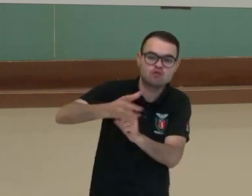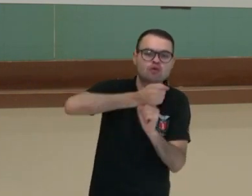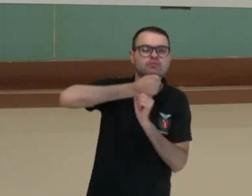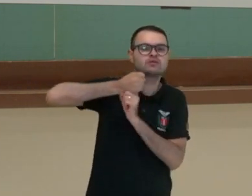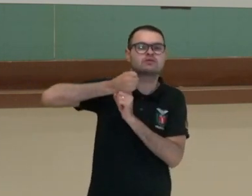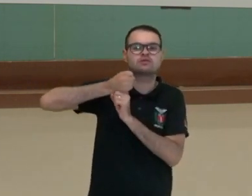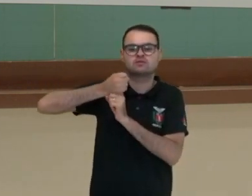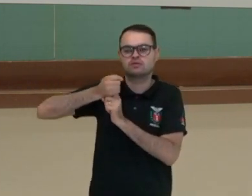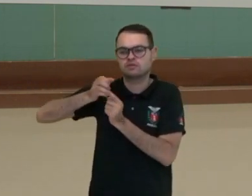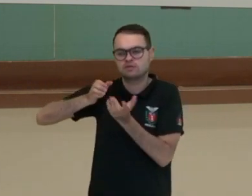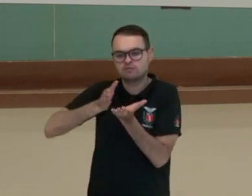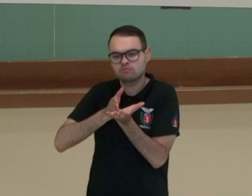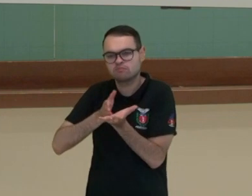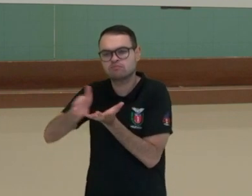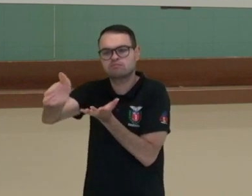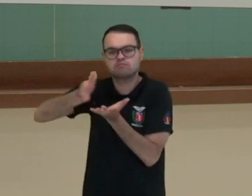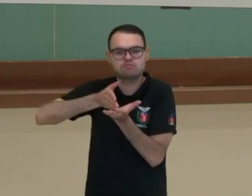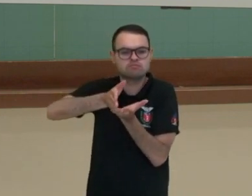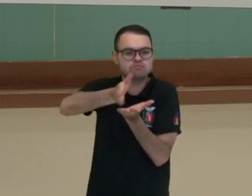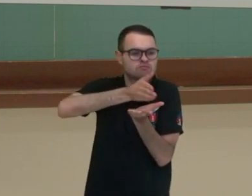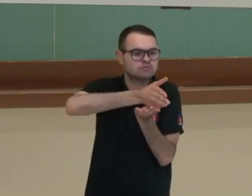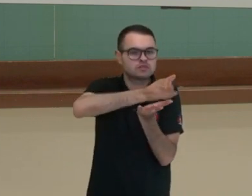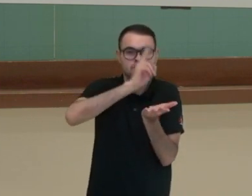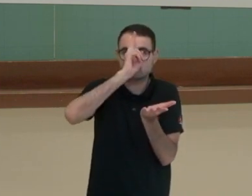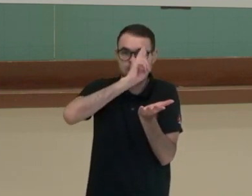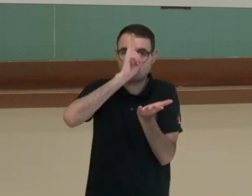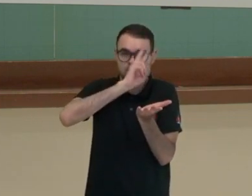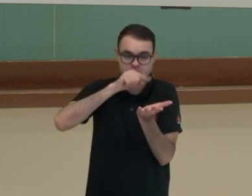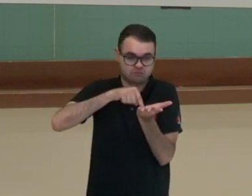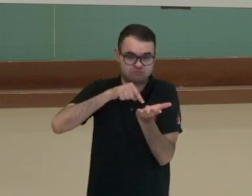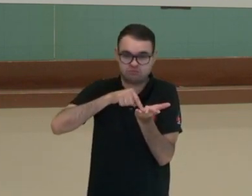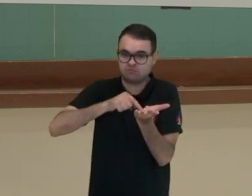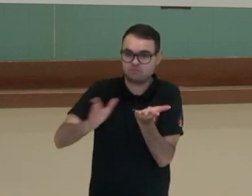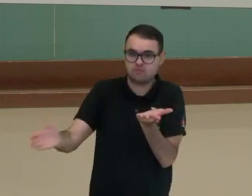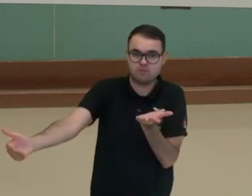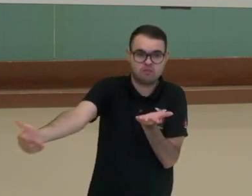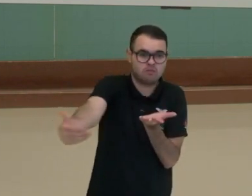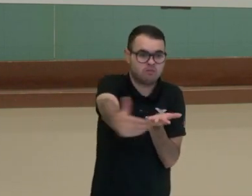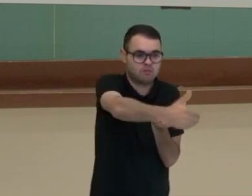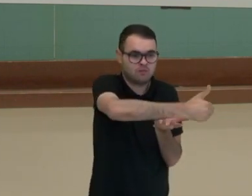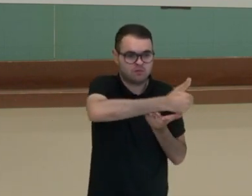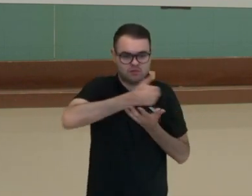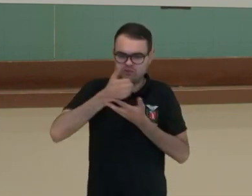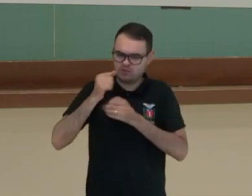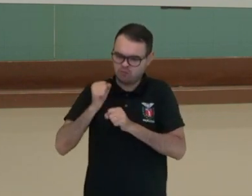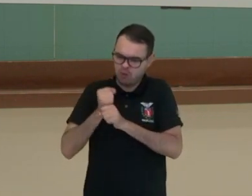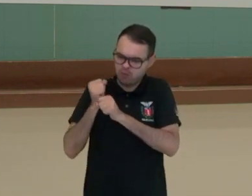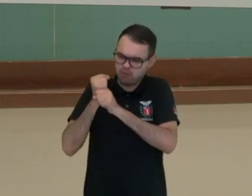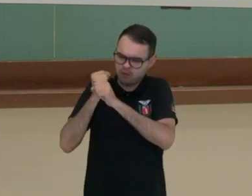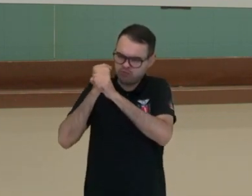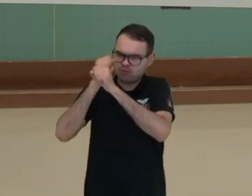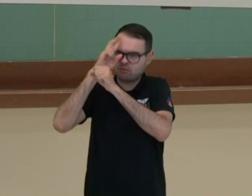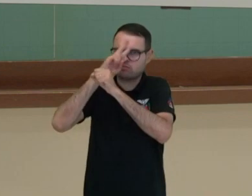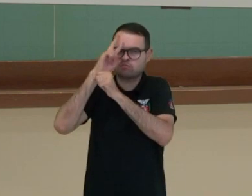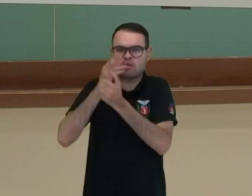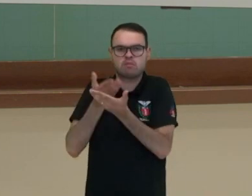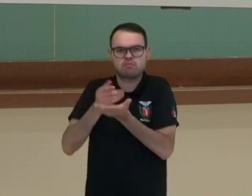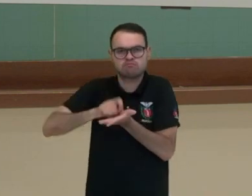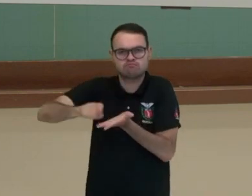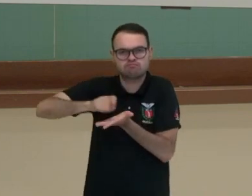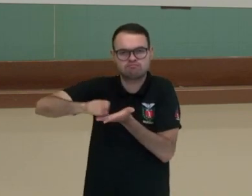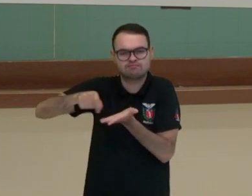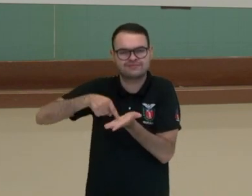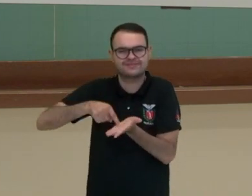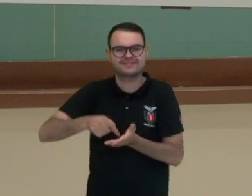essas vertentes que nos ajudam a construir a história, que nos ajudam a escrever